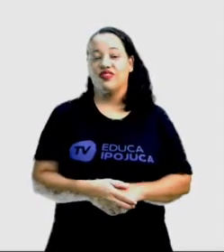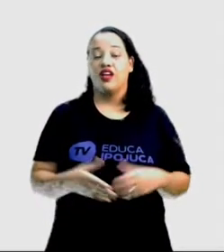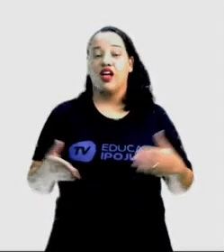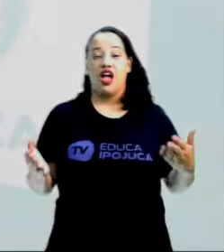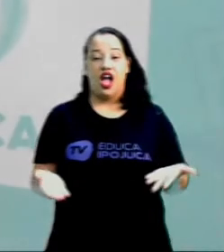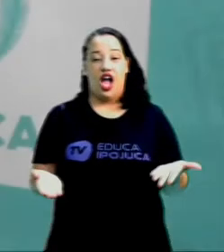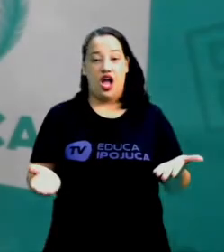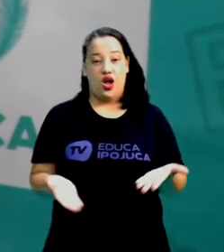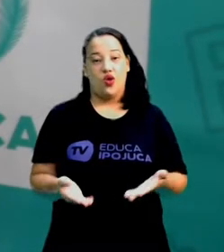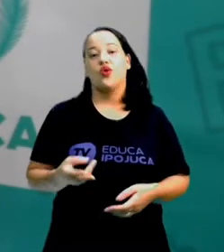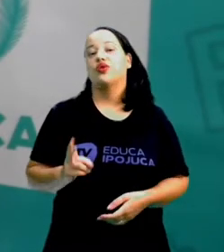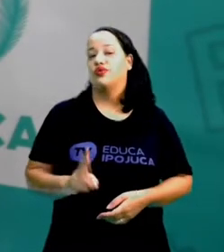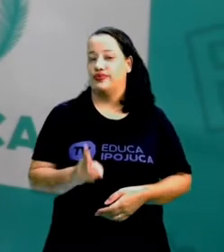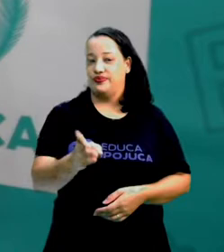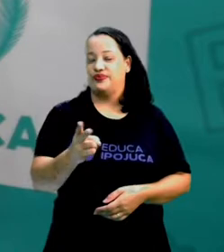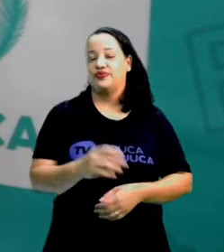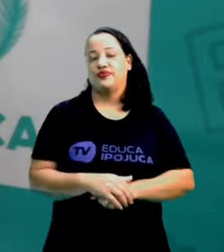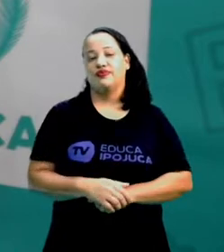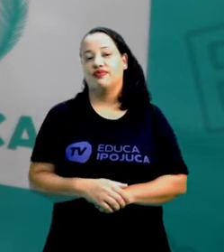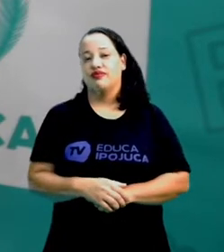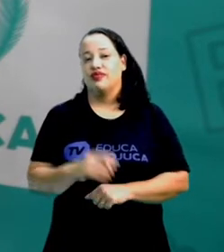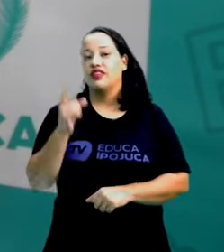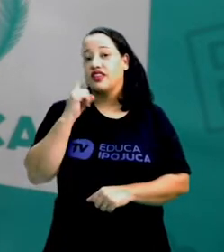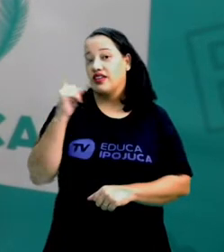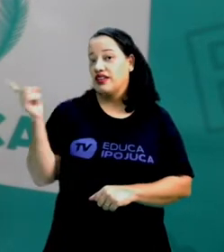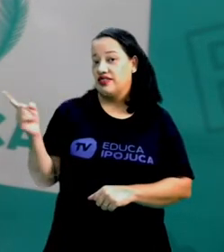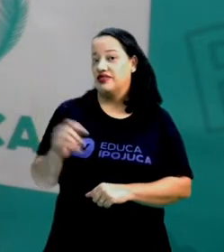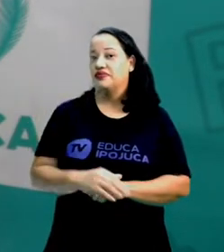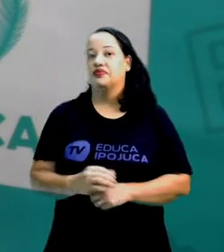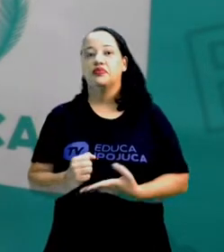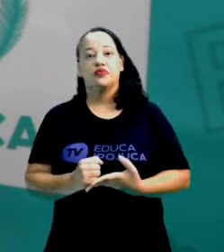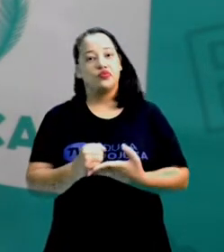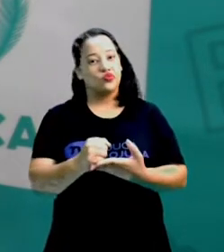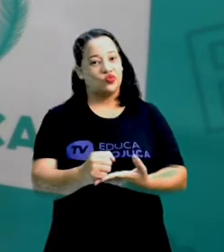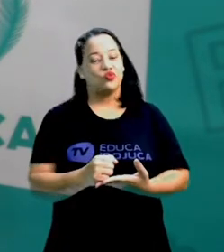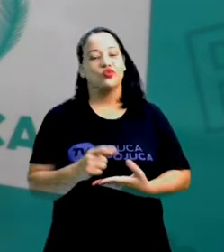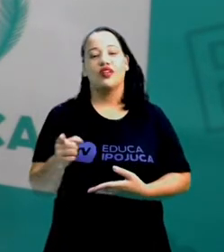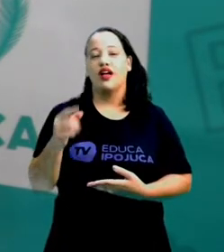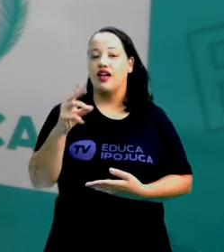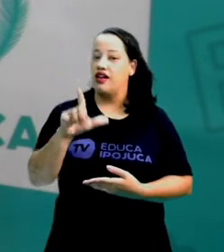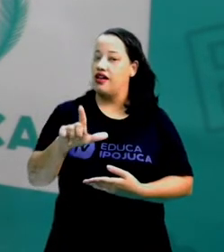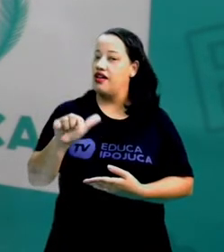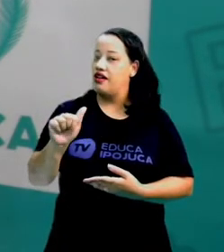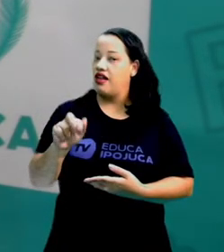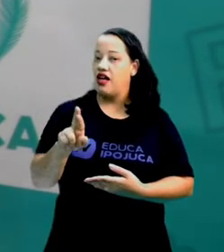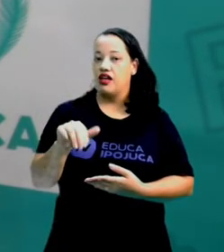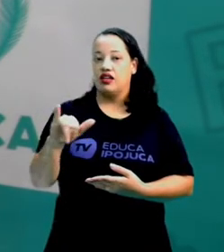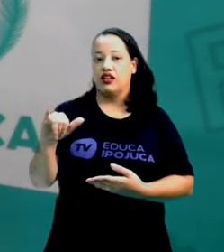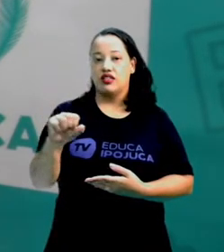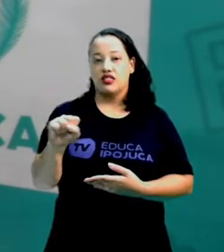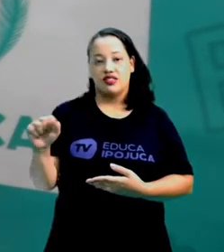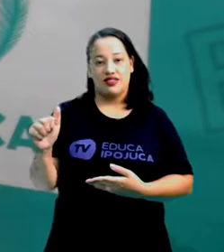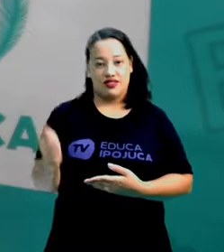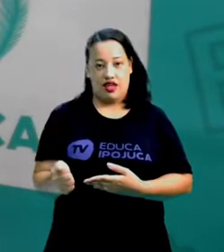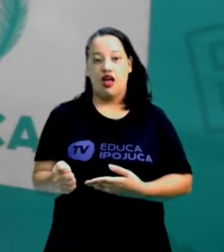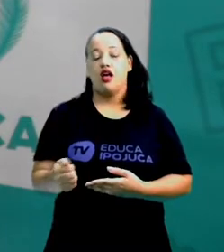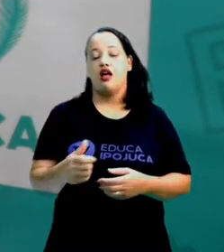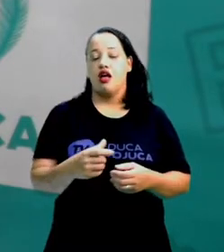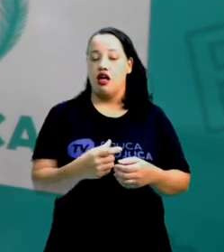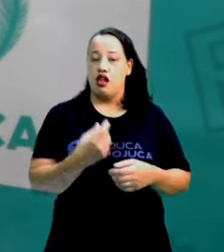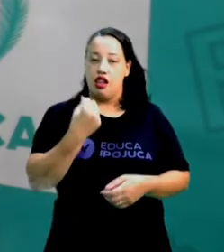Vamos continuar nossa aula. Vamos ajudar a Larissa a distribuir os lápis para os seus